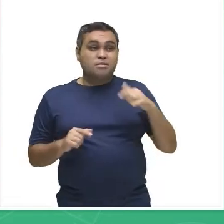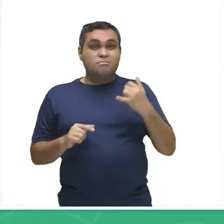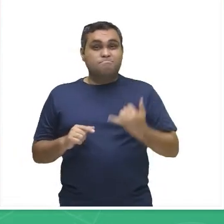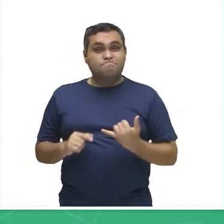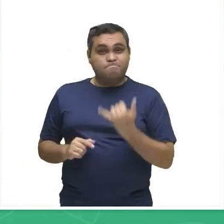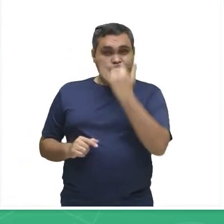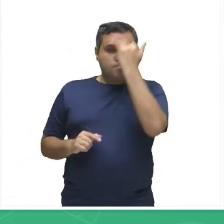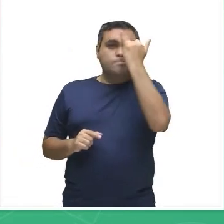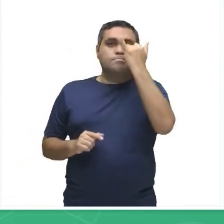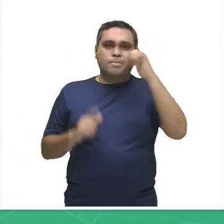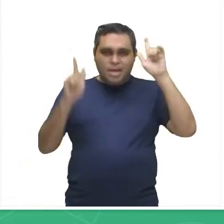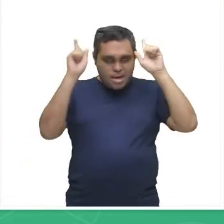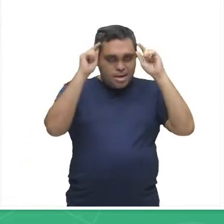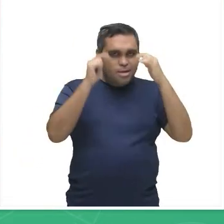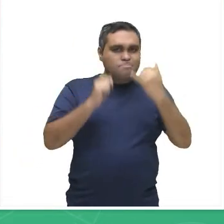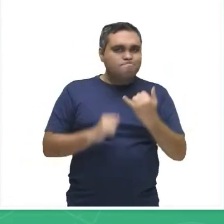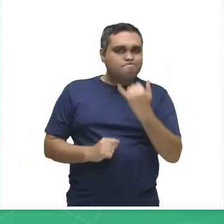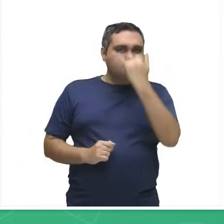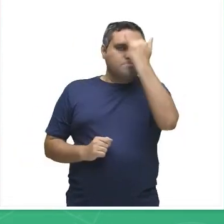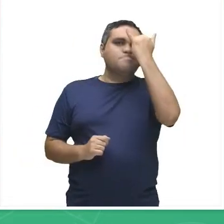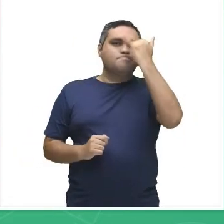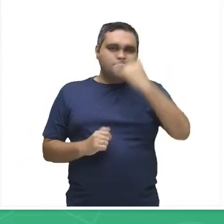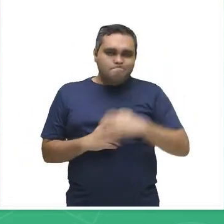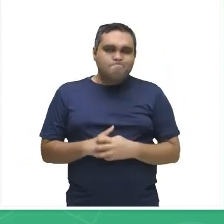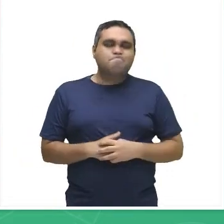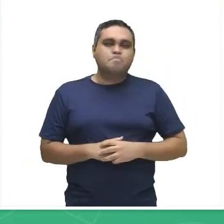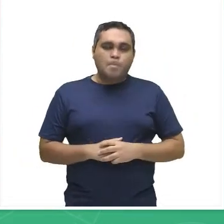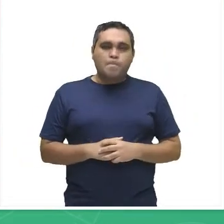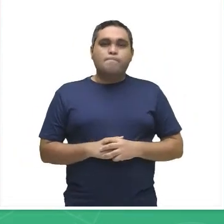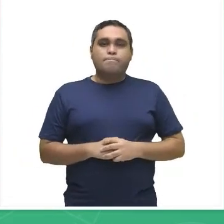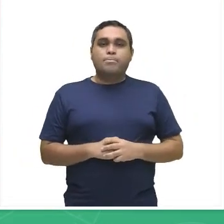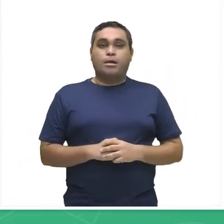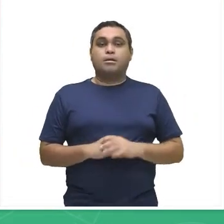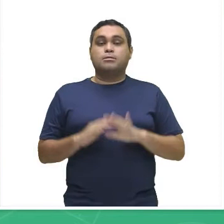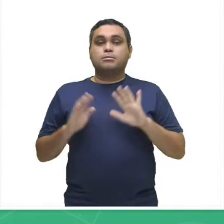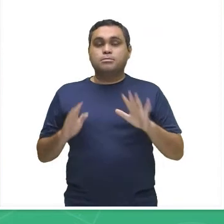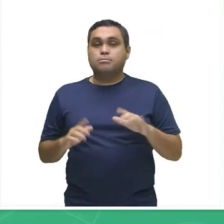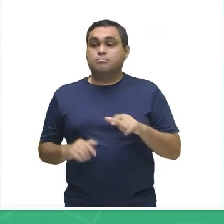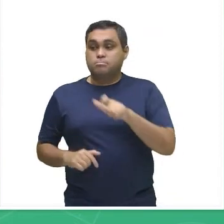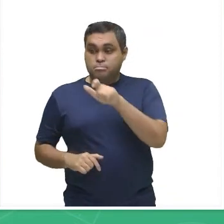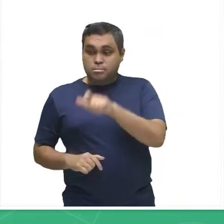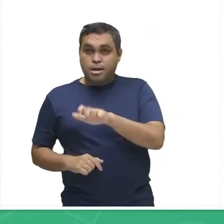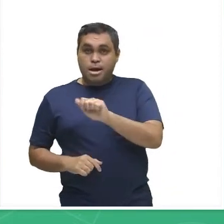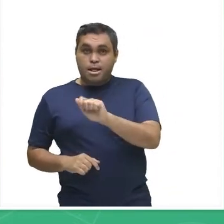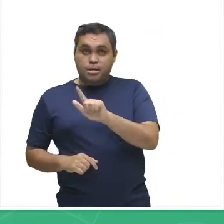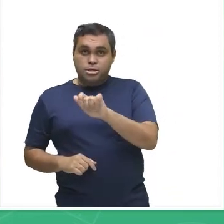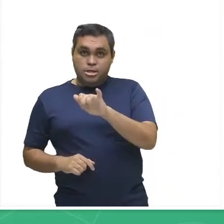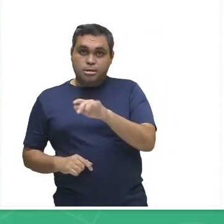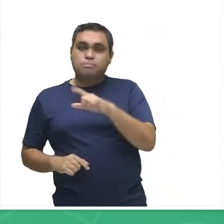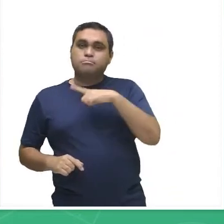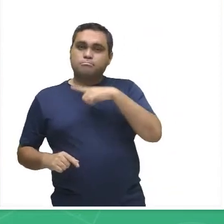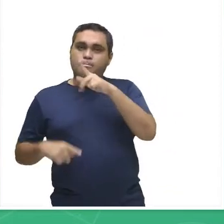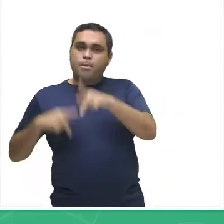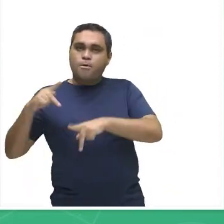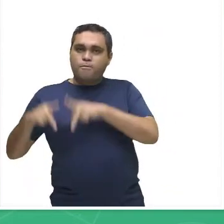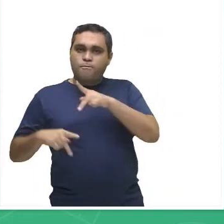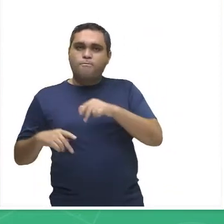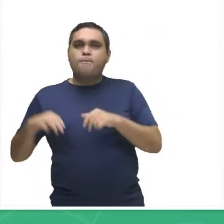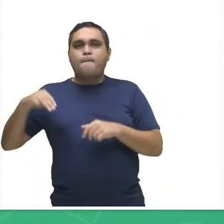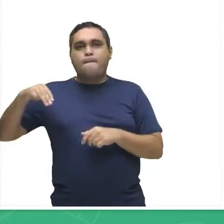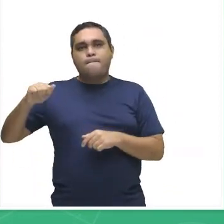aos 16, Alexandre comandava alas do exército macedônio. Então, o que vai